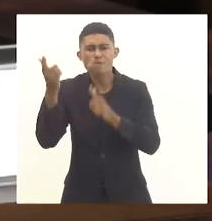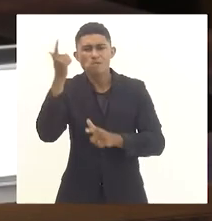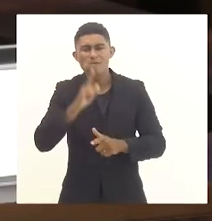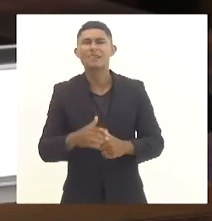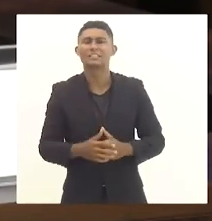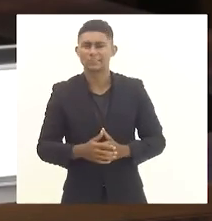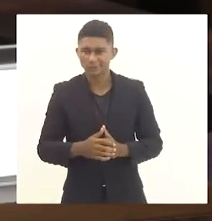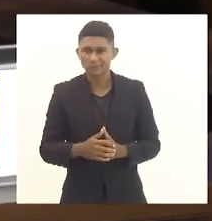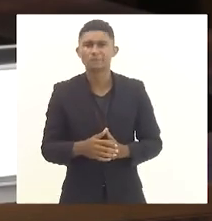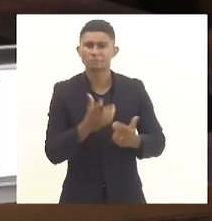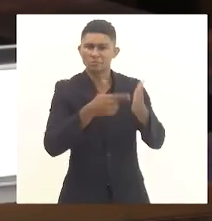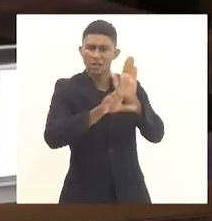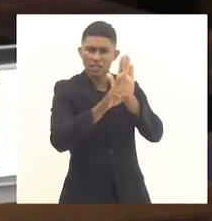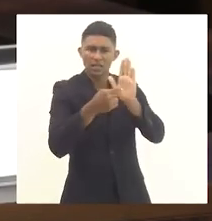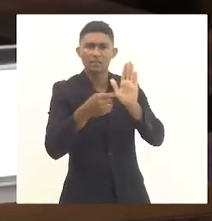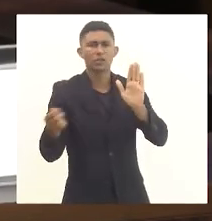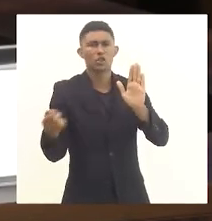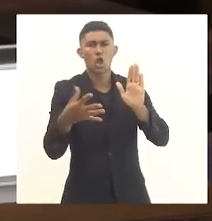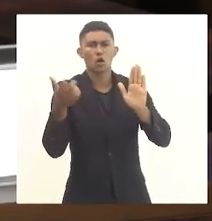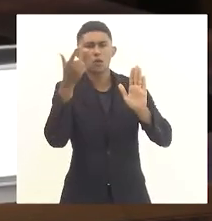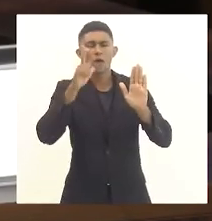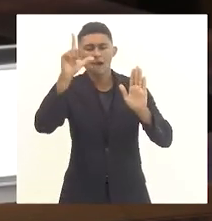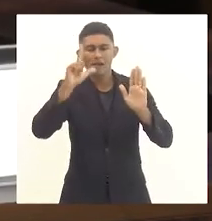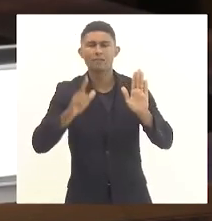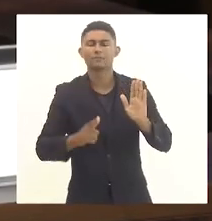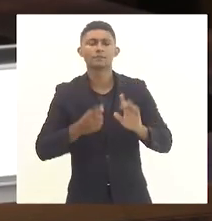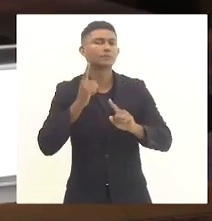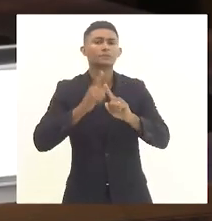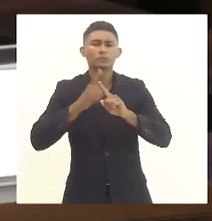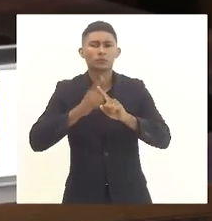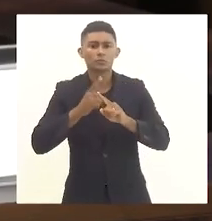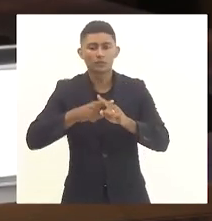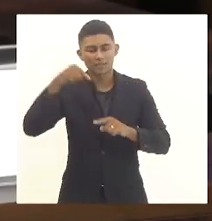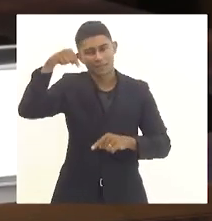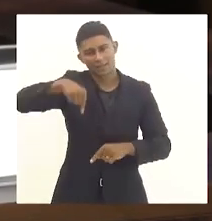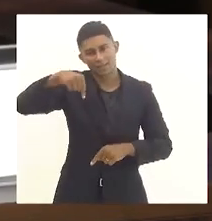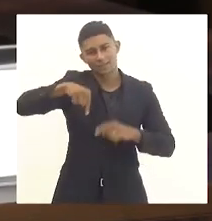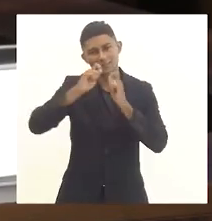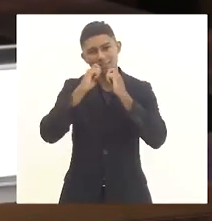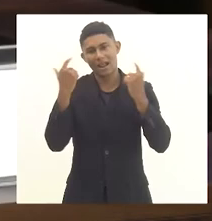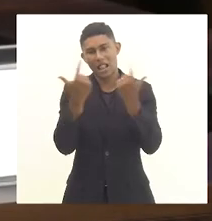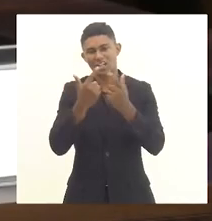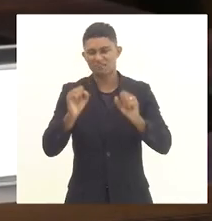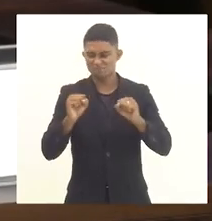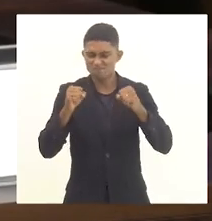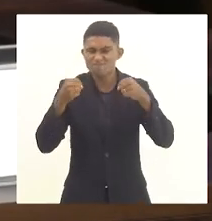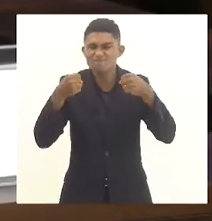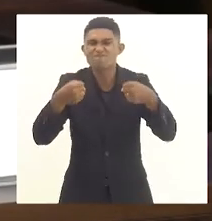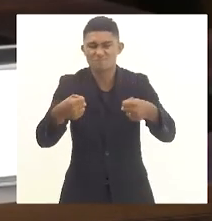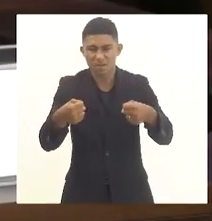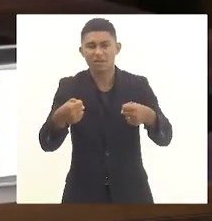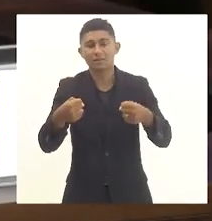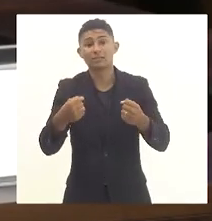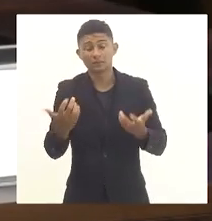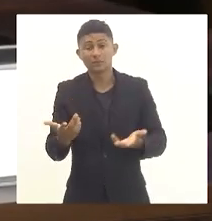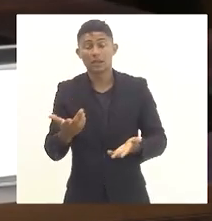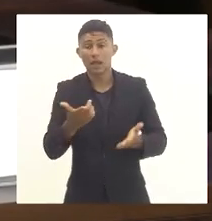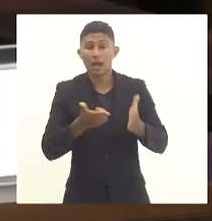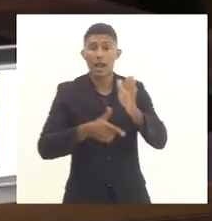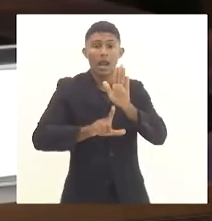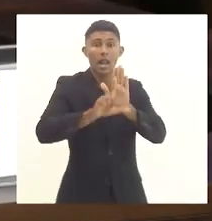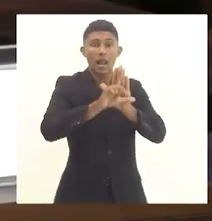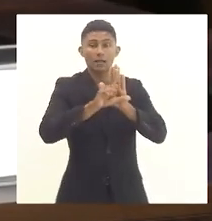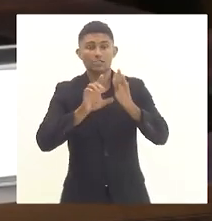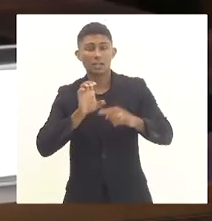atualização das legislações municipais, muito por conta da participação dessa casa, que nos acolheu, que fez a primeira lei estadual